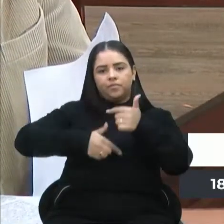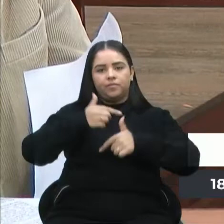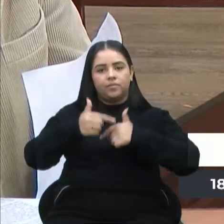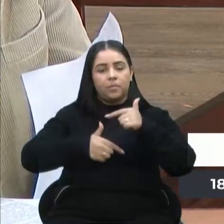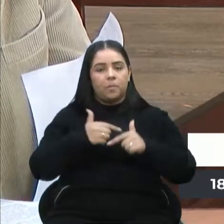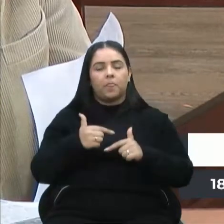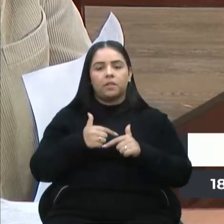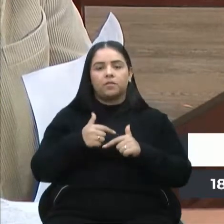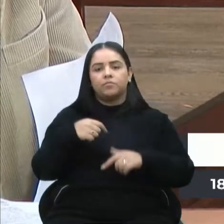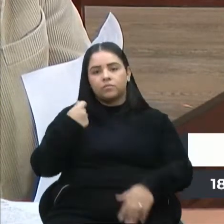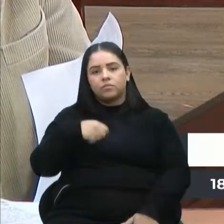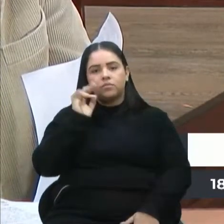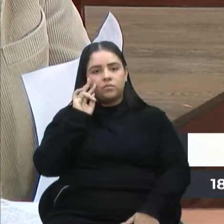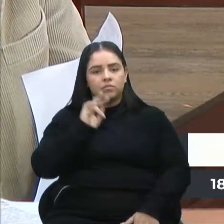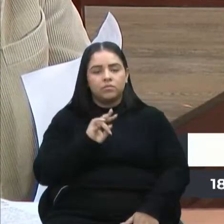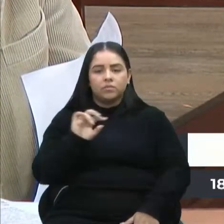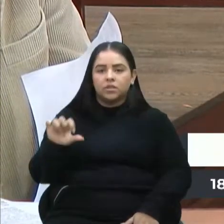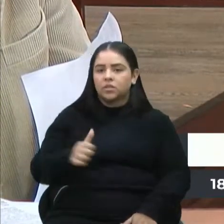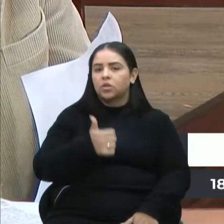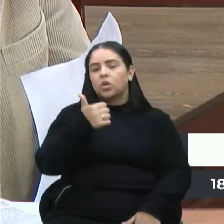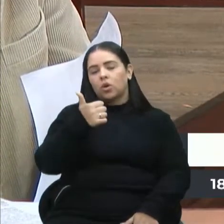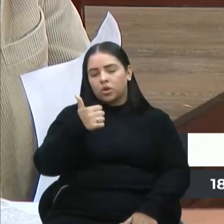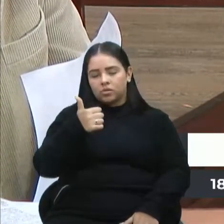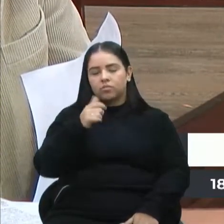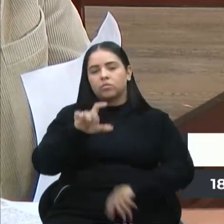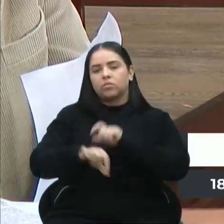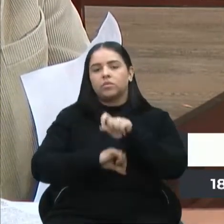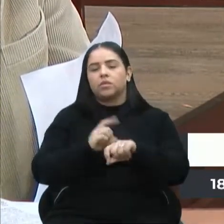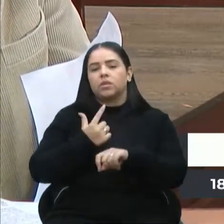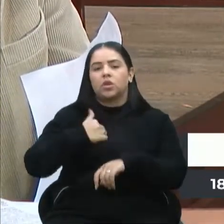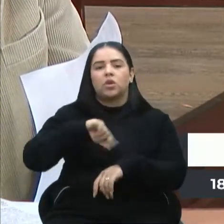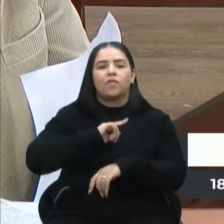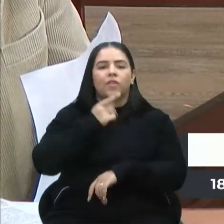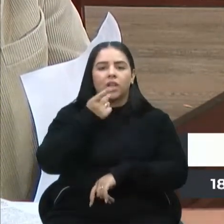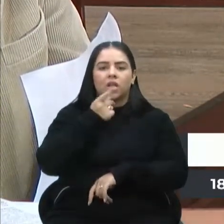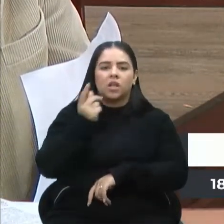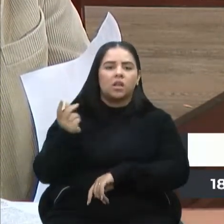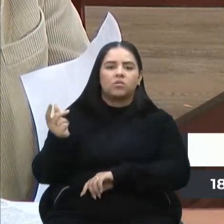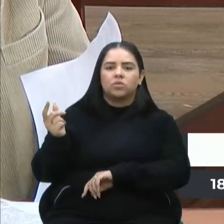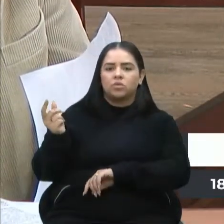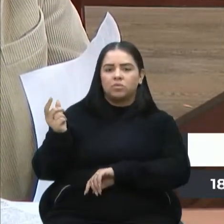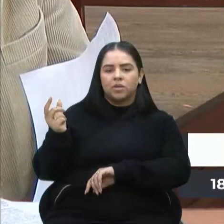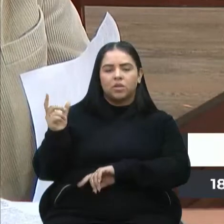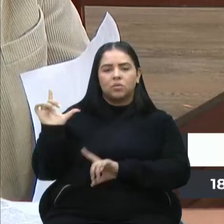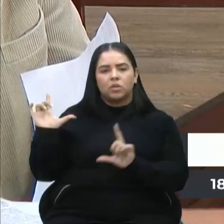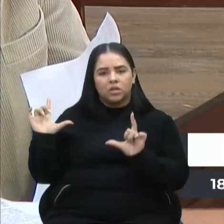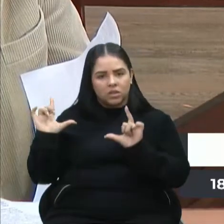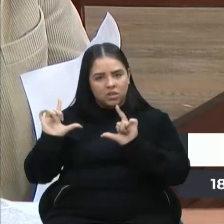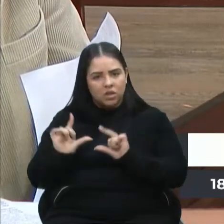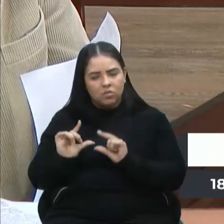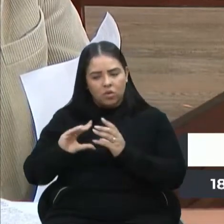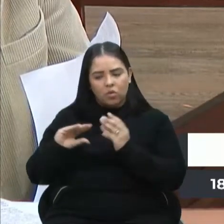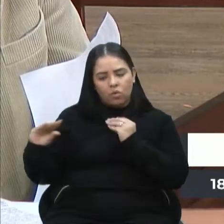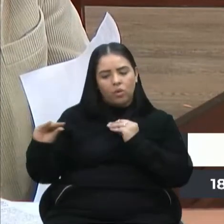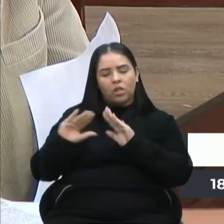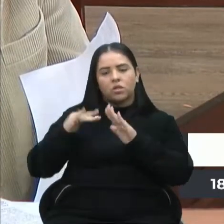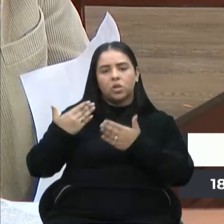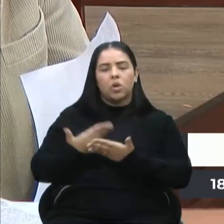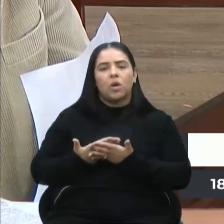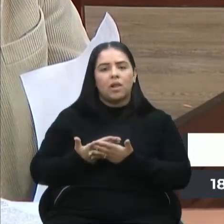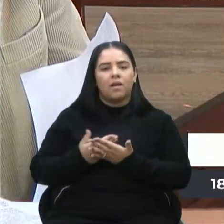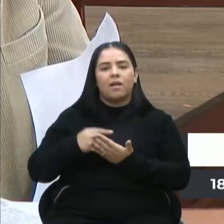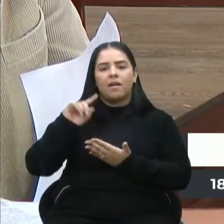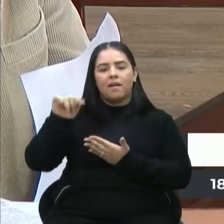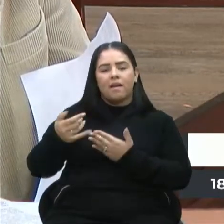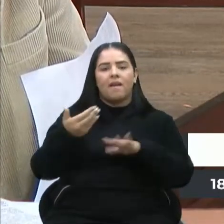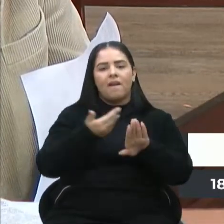como muitas consequências importantes além disso, né? A gente está falando redução de evasão escolar, a gente está falando da questão de afastar